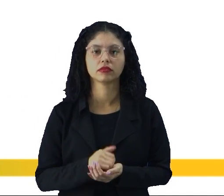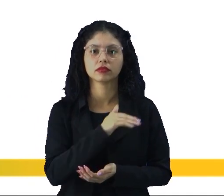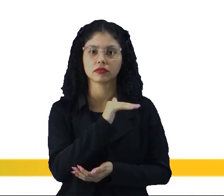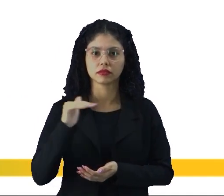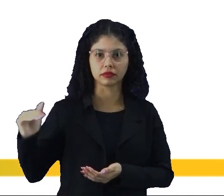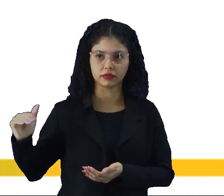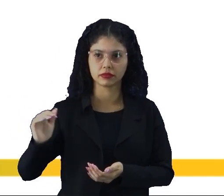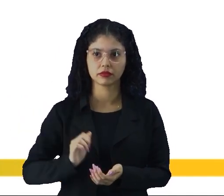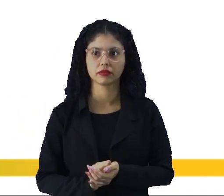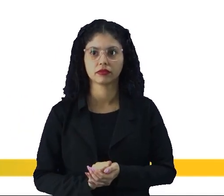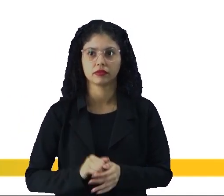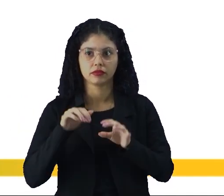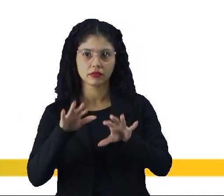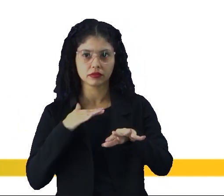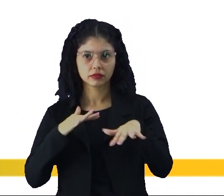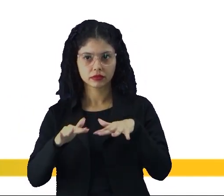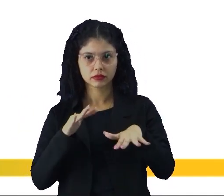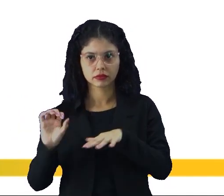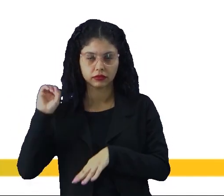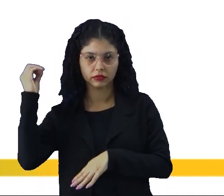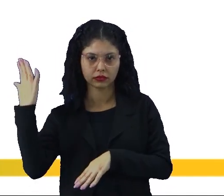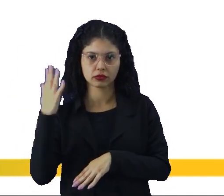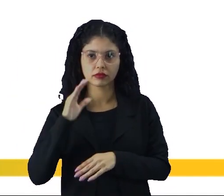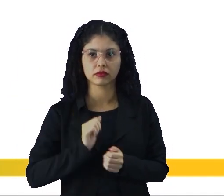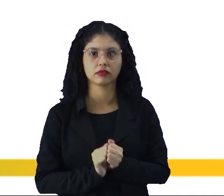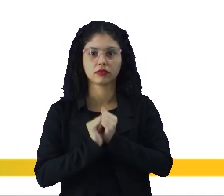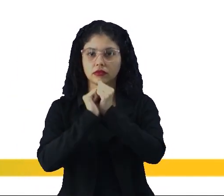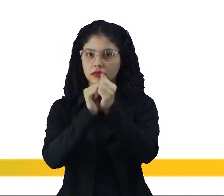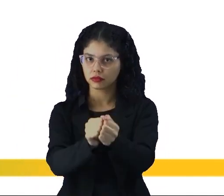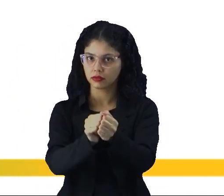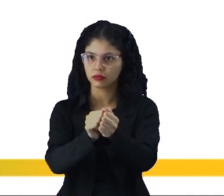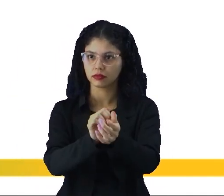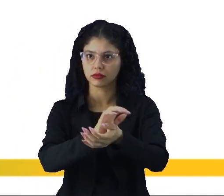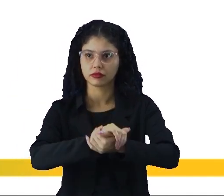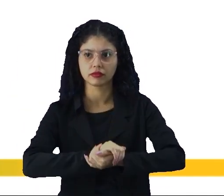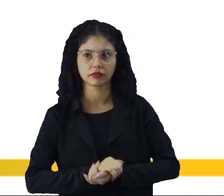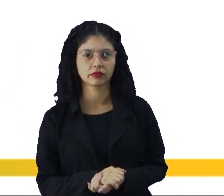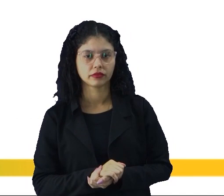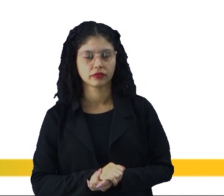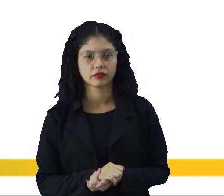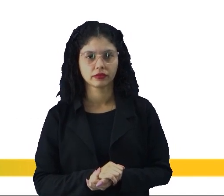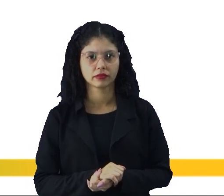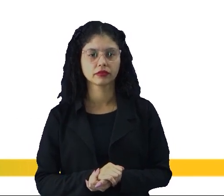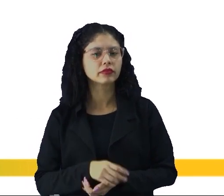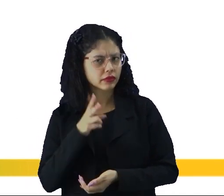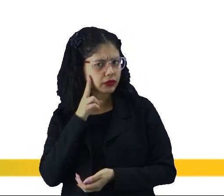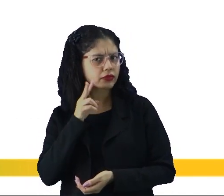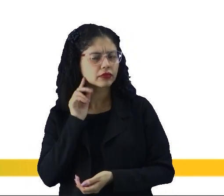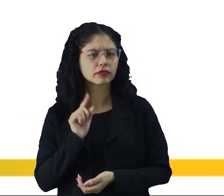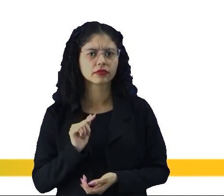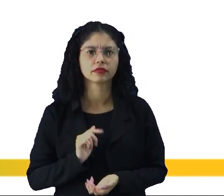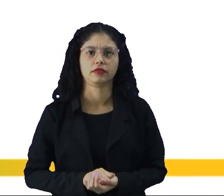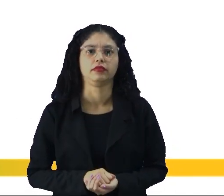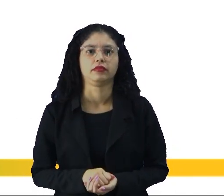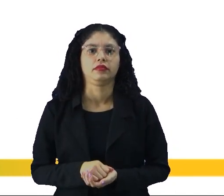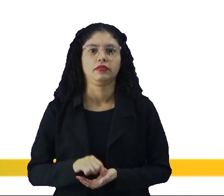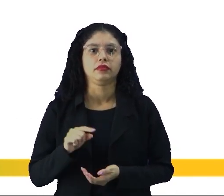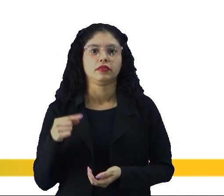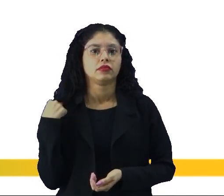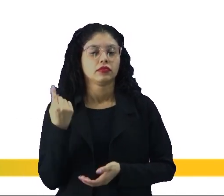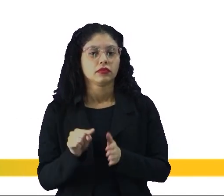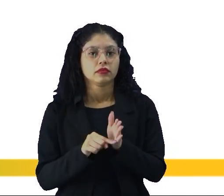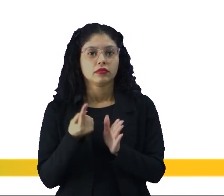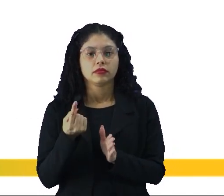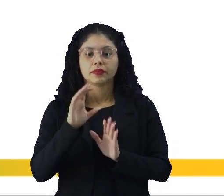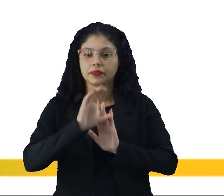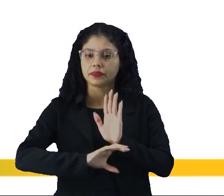na vertical. Esses movimentos ocorrem de forma simultânea, pessoal. Interessante, né? Então, o nosso